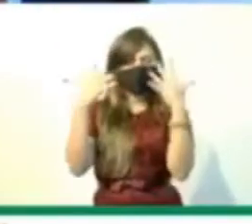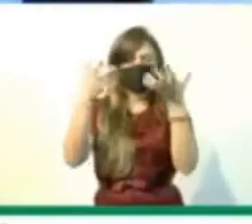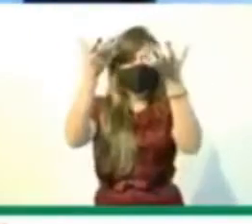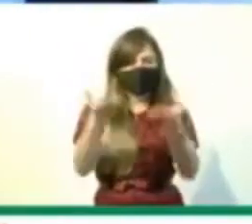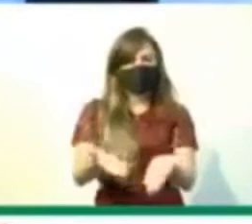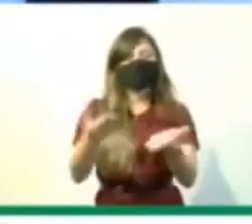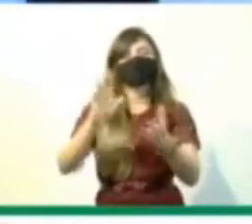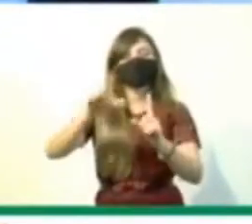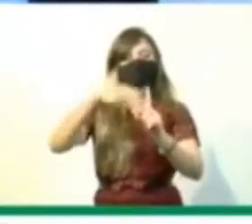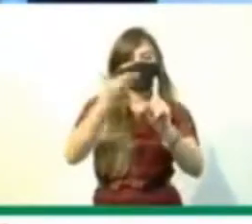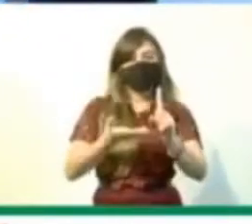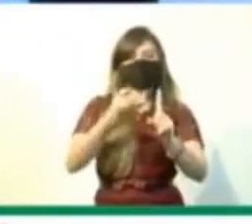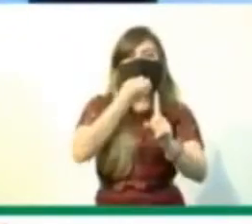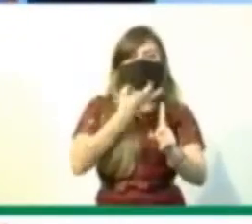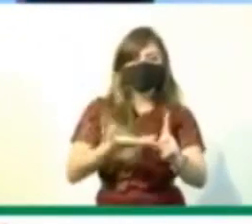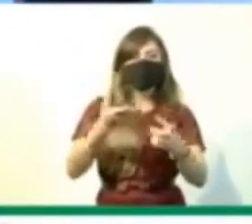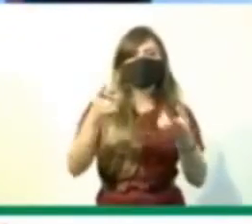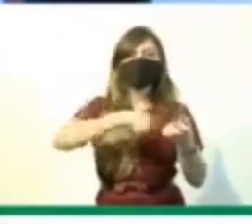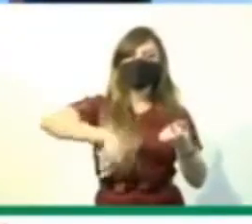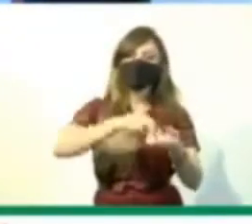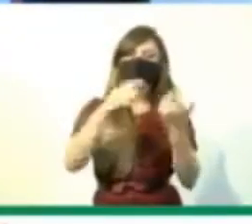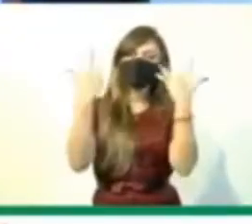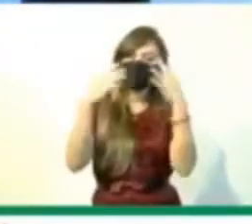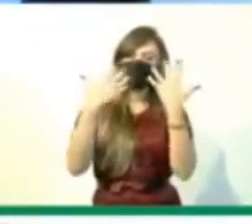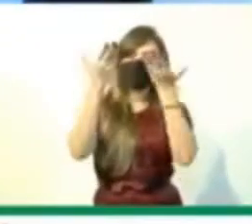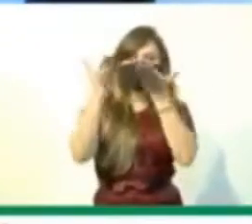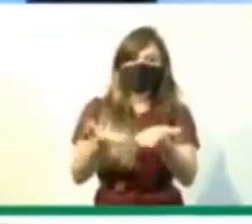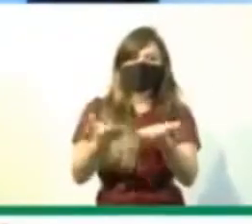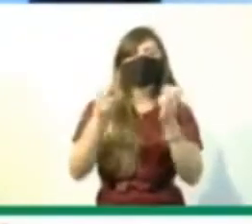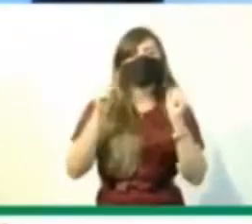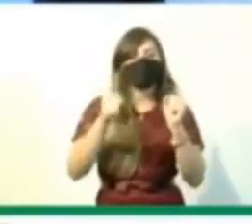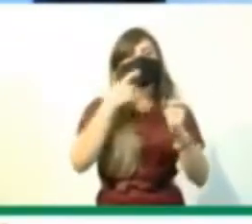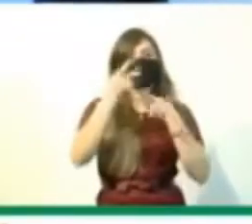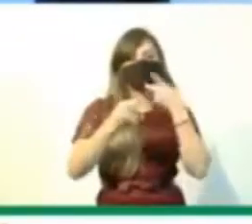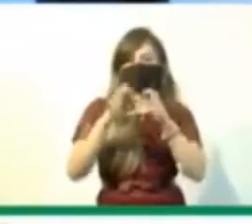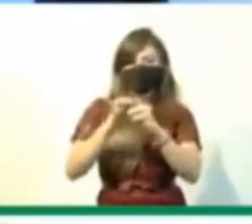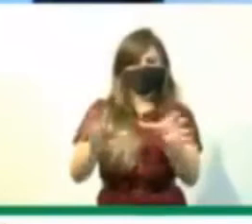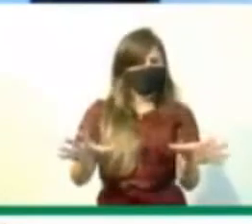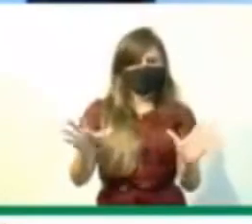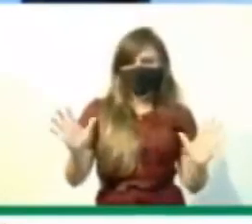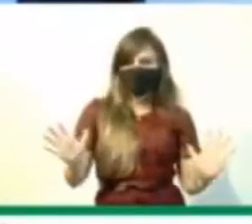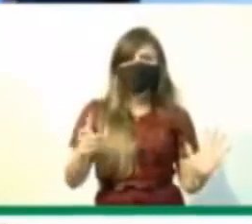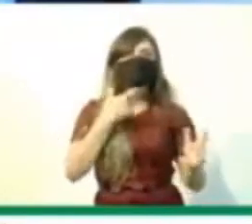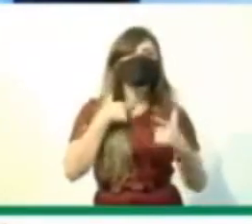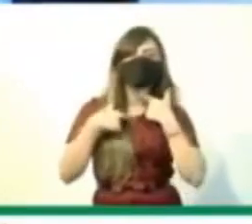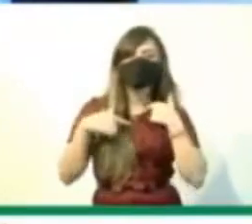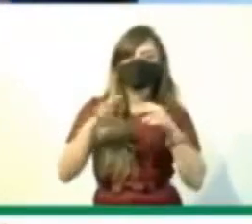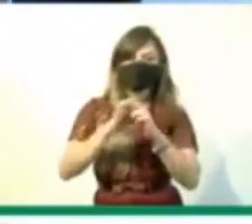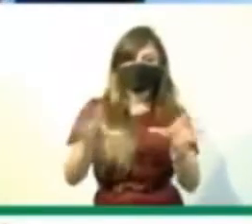essa homenagem. Receba, Vilauba, os meus parabéns. Se você quiser dar uma palavrinha também, fica à disposição